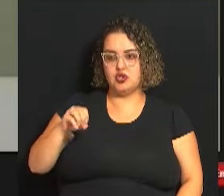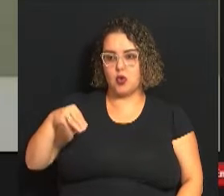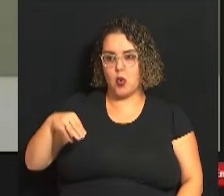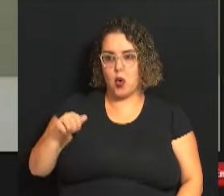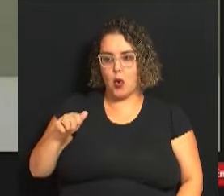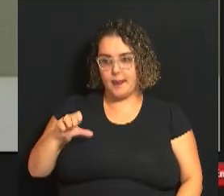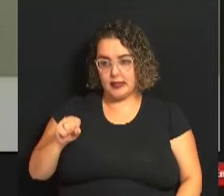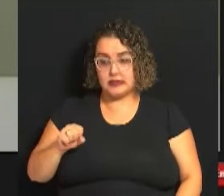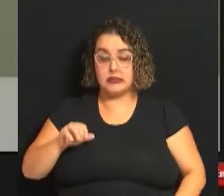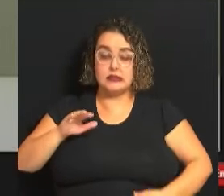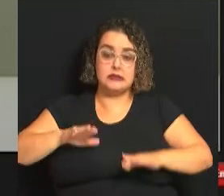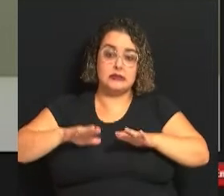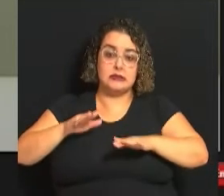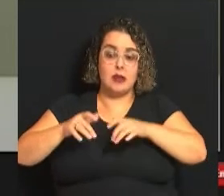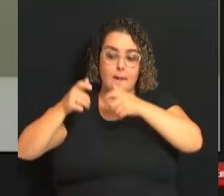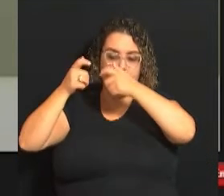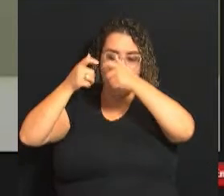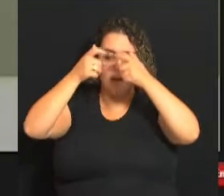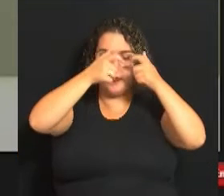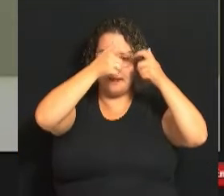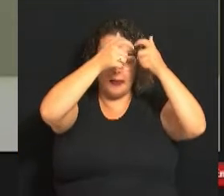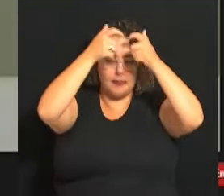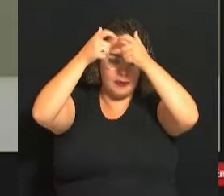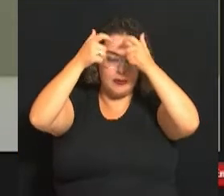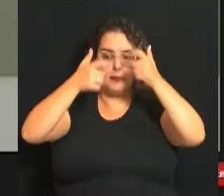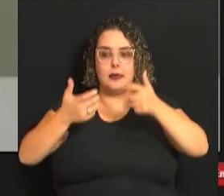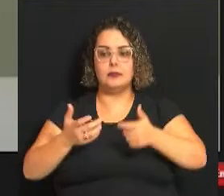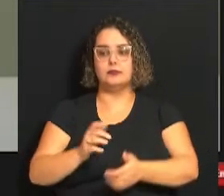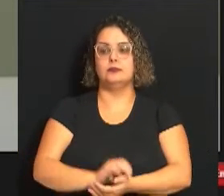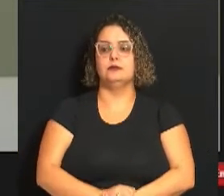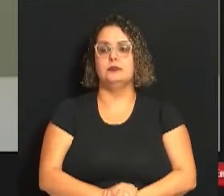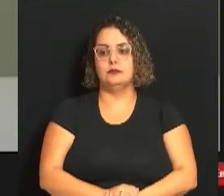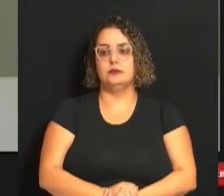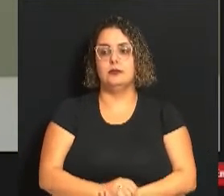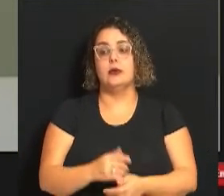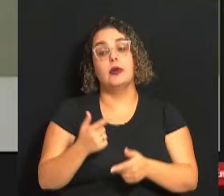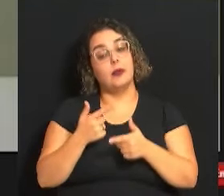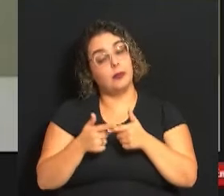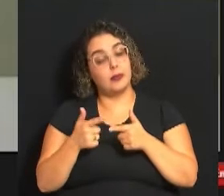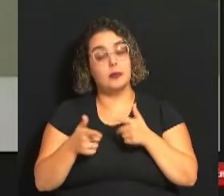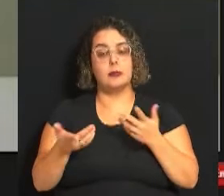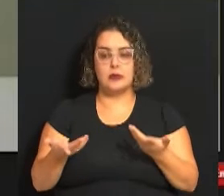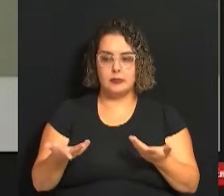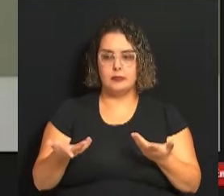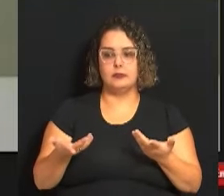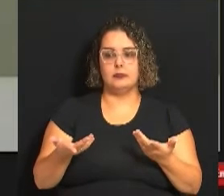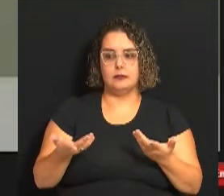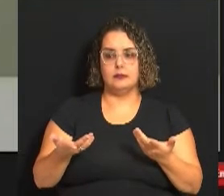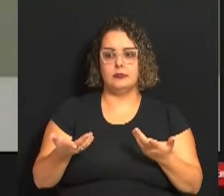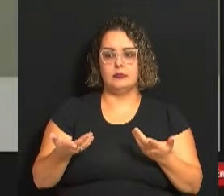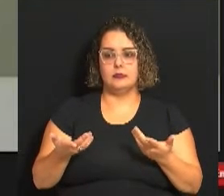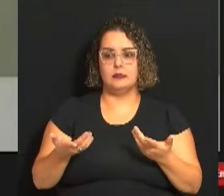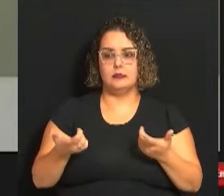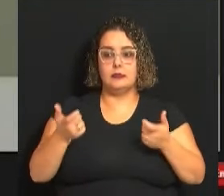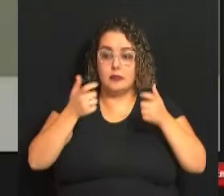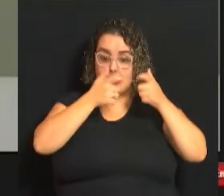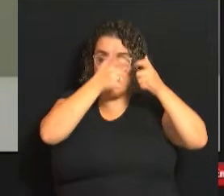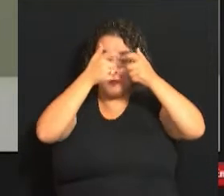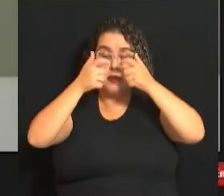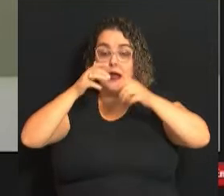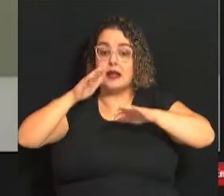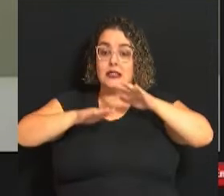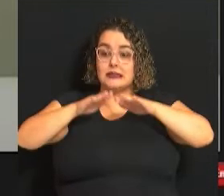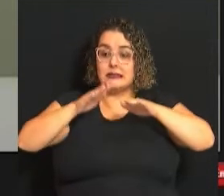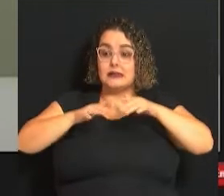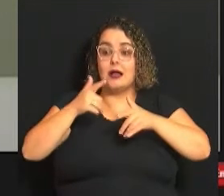da localização deles, é que é o grande problema. Dependendo da localização, eles vão acabar causando